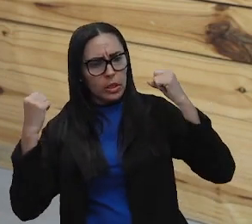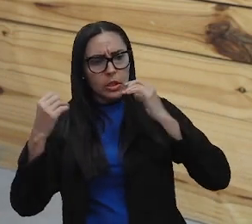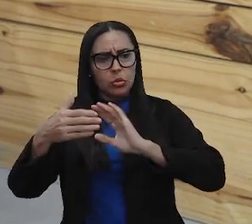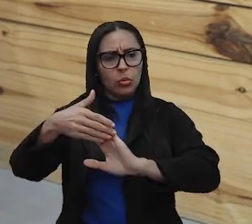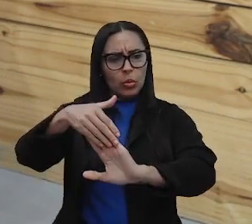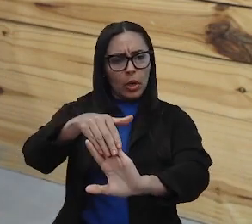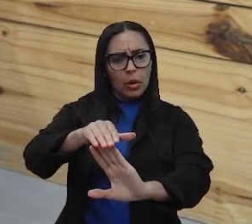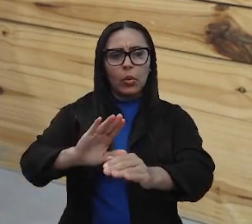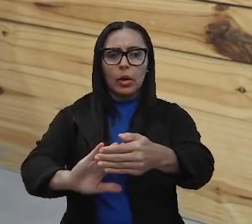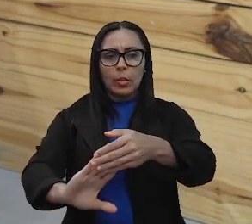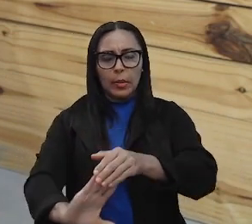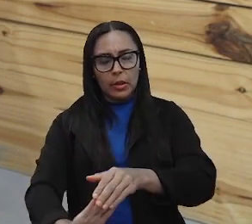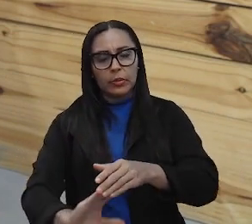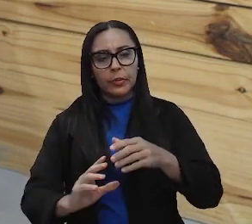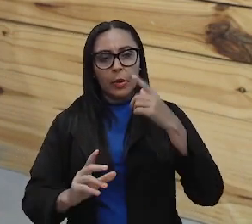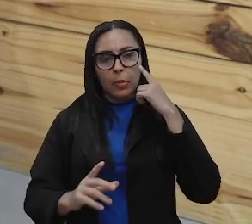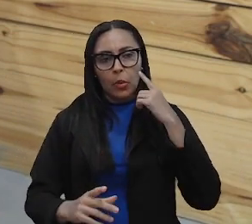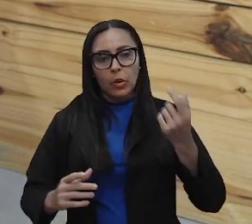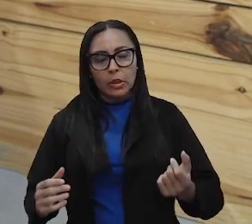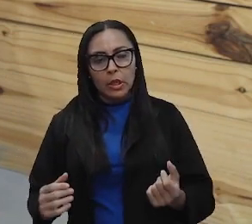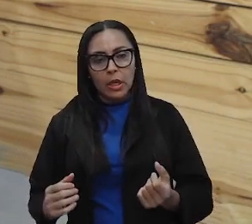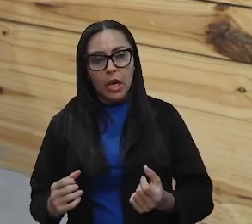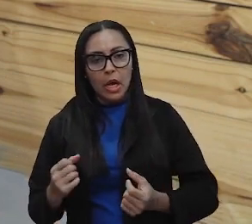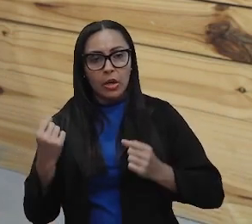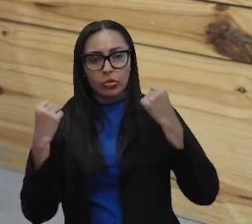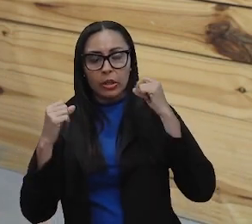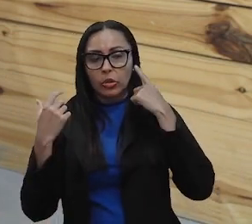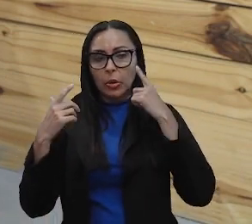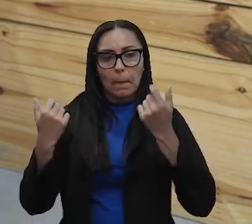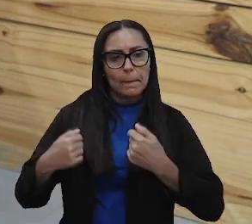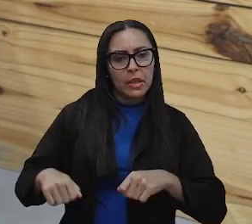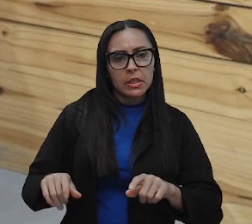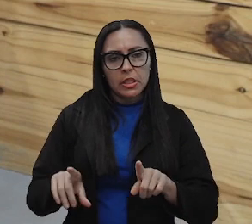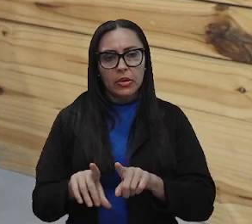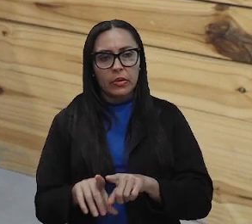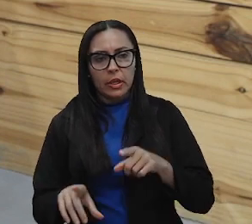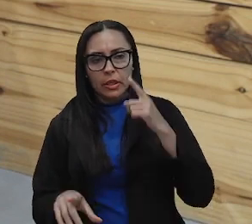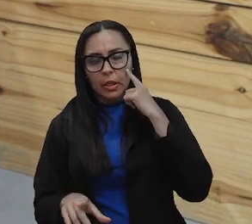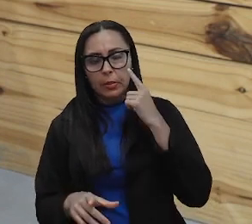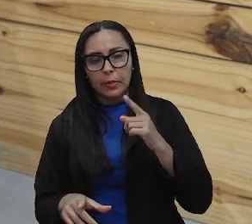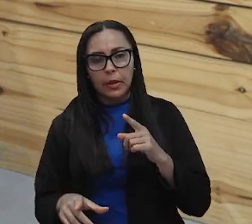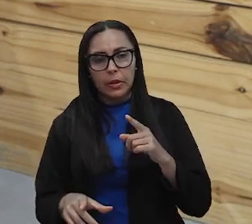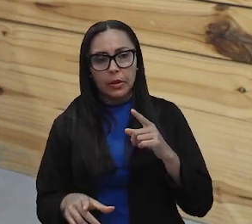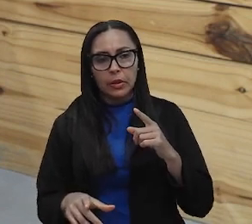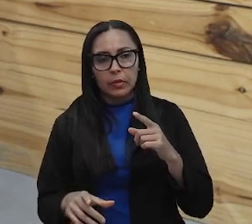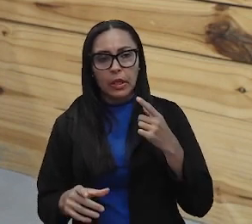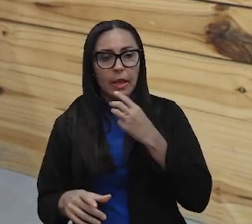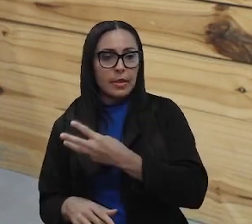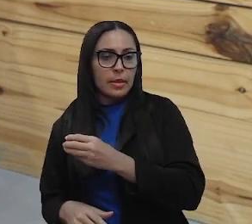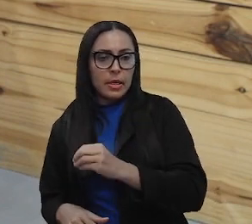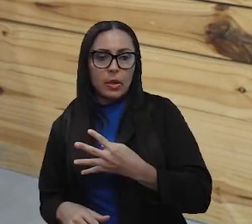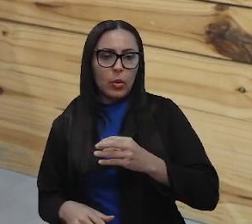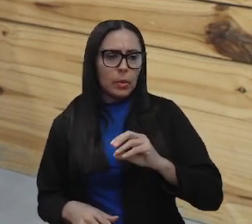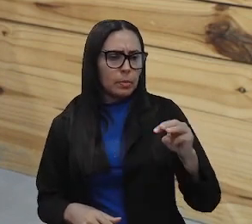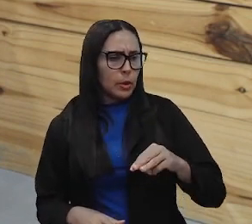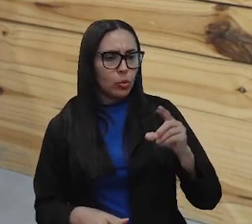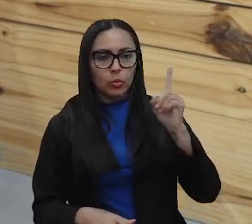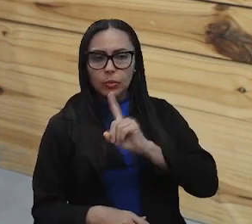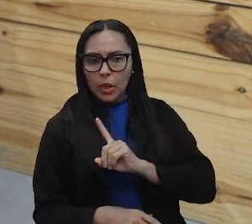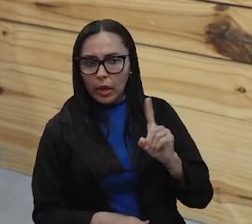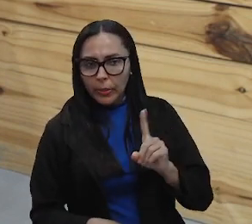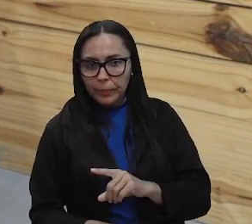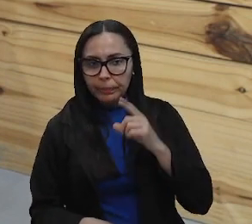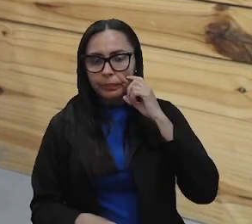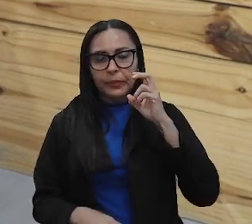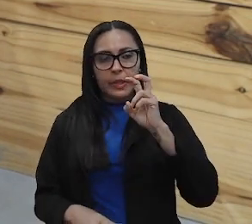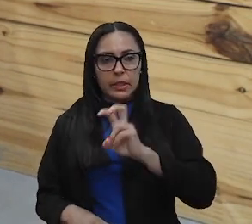5. Porque a ginástica laboral, ela não precisa você ficar fazendo ela, não é 30, 40 minutos, não. 5